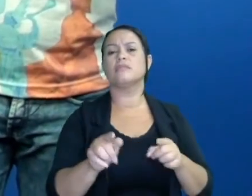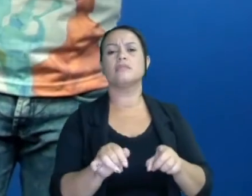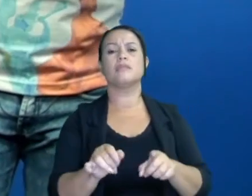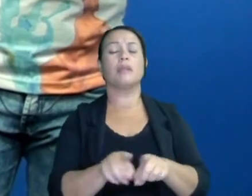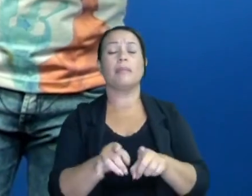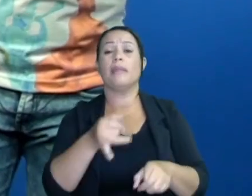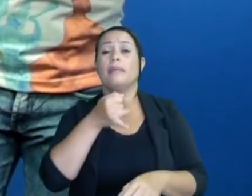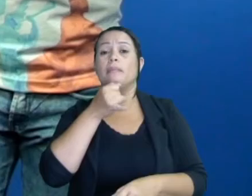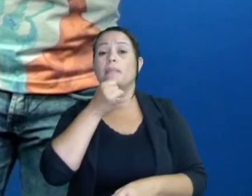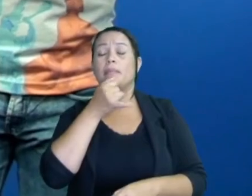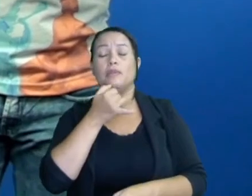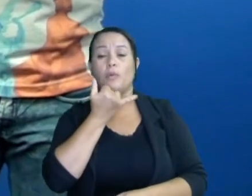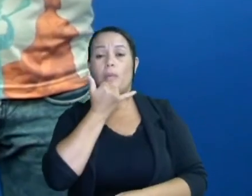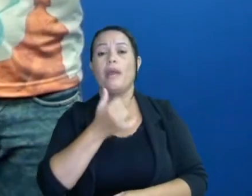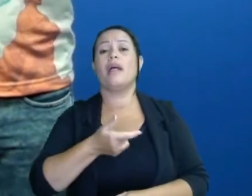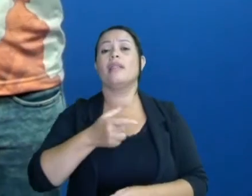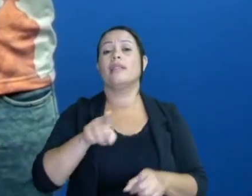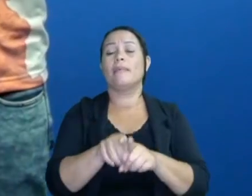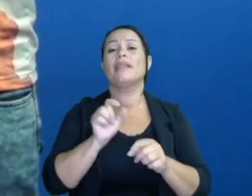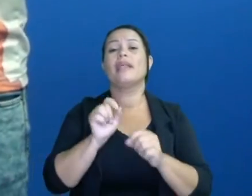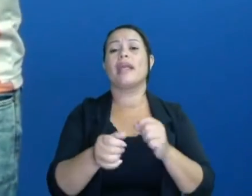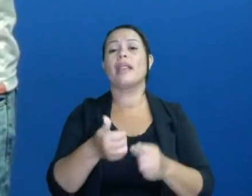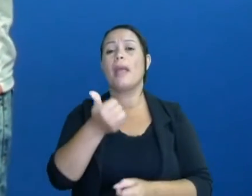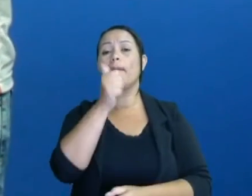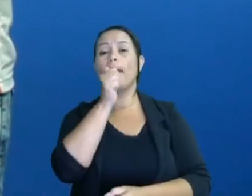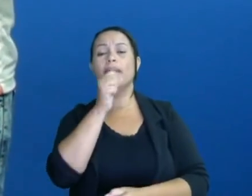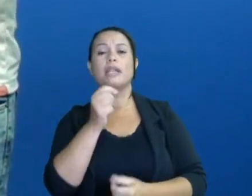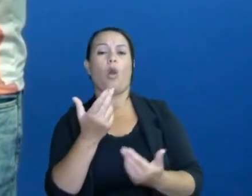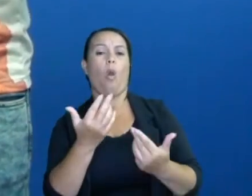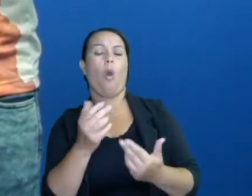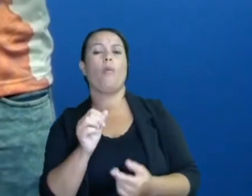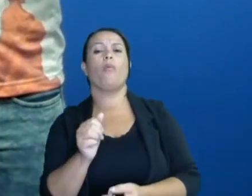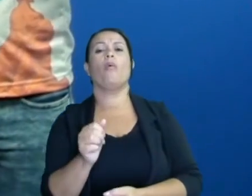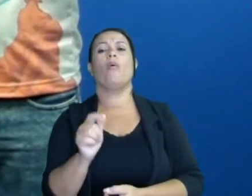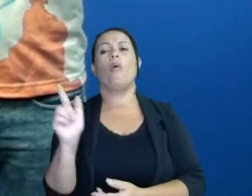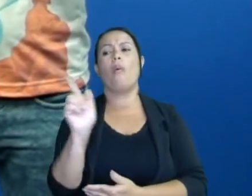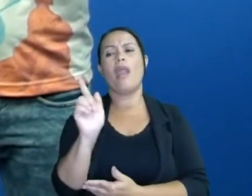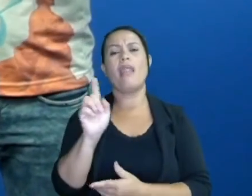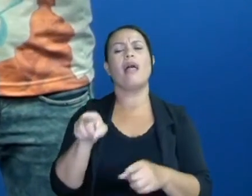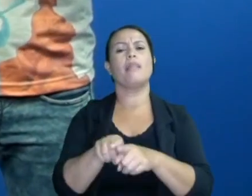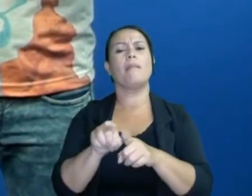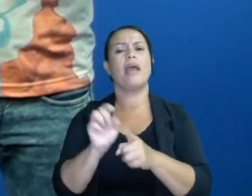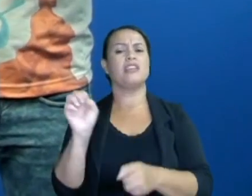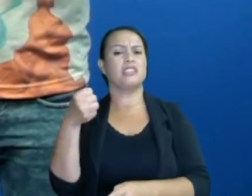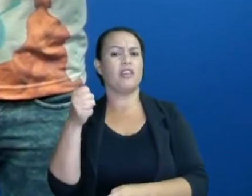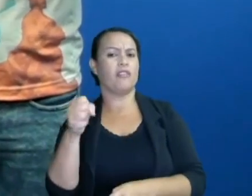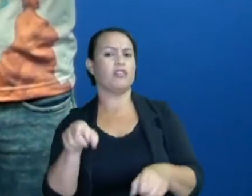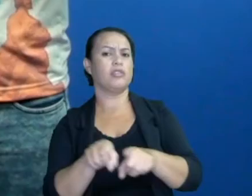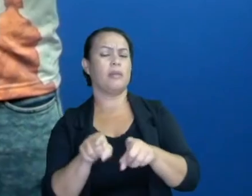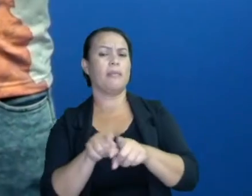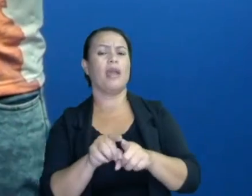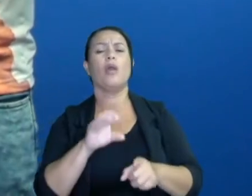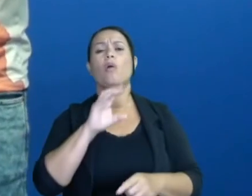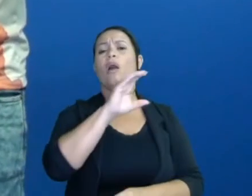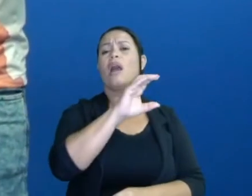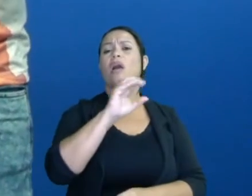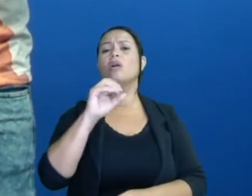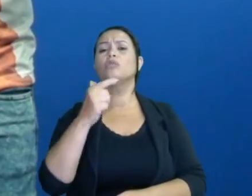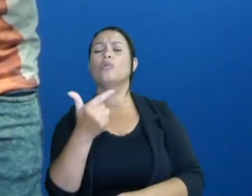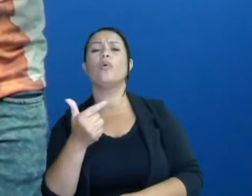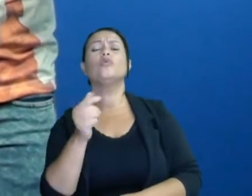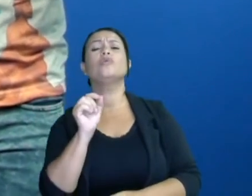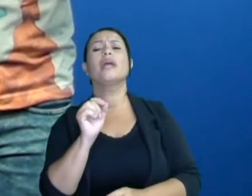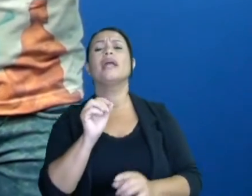bebidas alcoólicas, como cervejas. Essa função do gás carbônico na bebida serve para diminuir